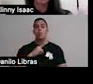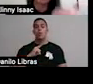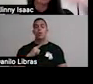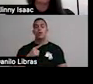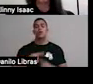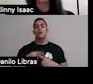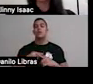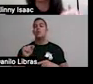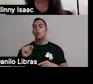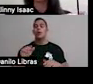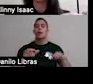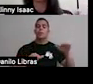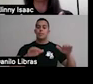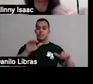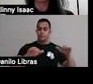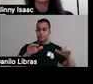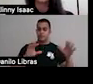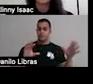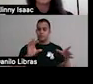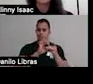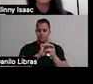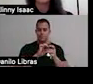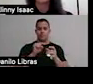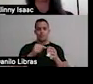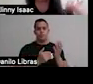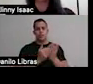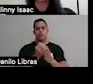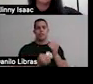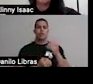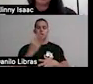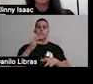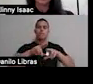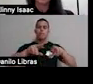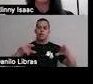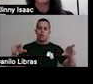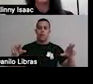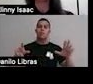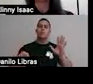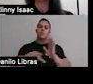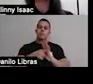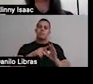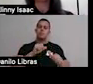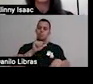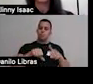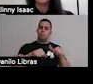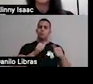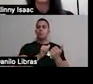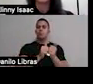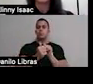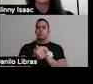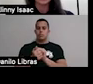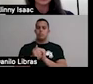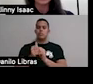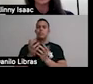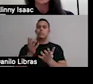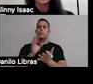né, em prol de um em detrimento do outro, na produção desses derivados, frutos, né, que vão ser convertidos a partir desses precursores de